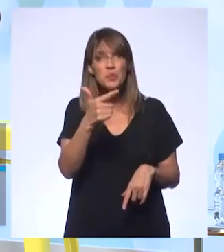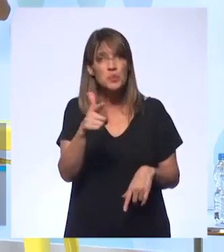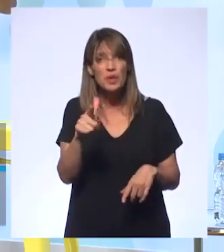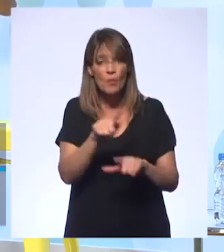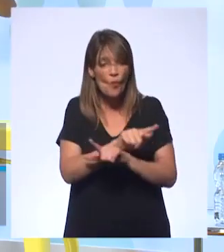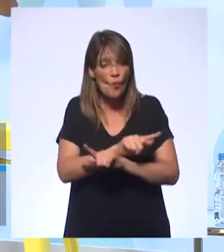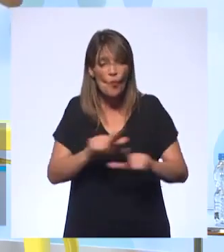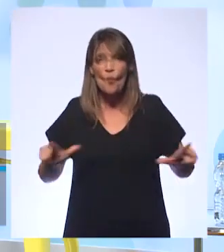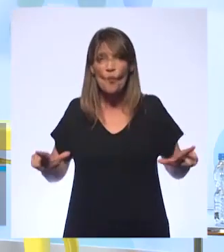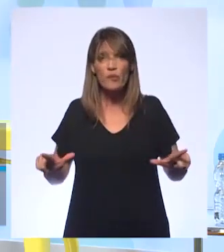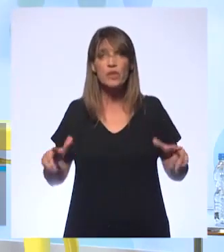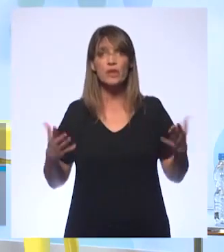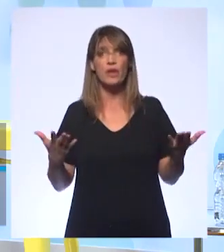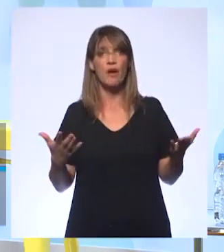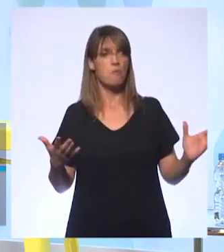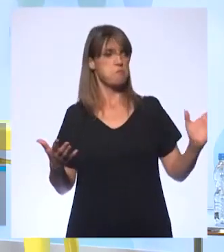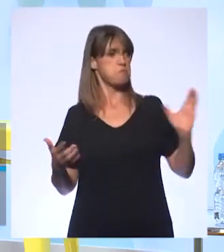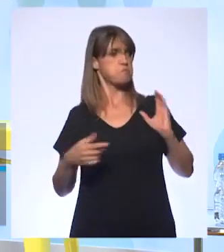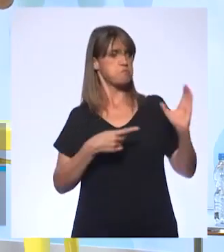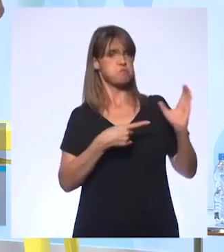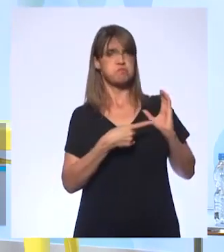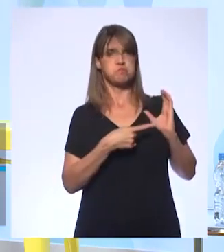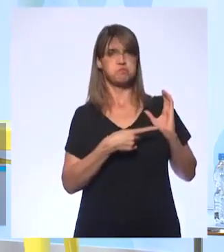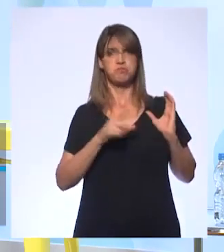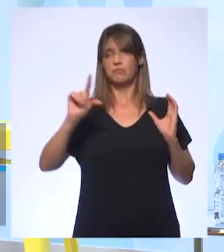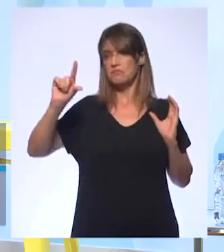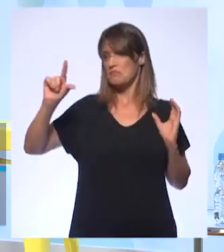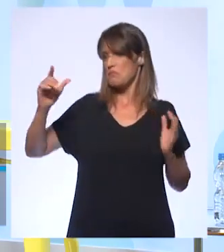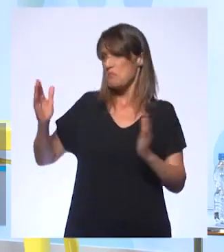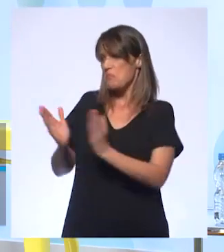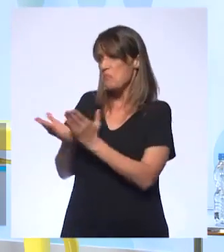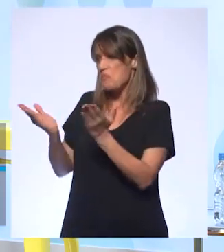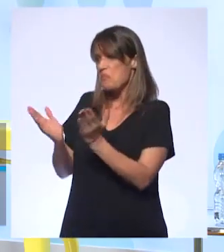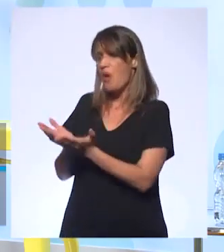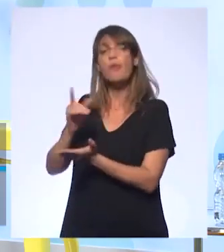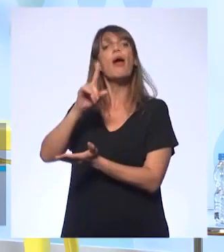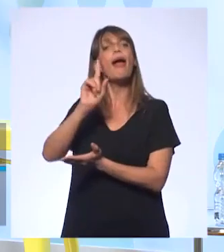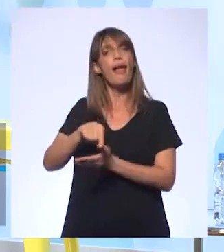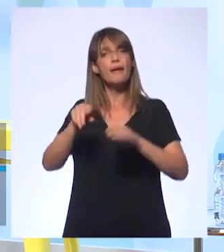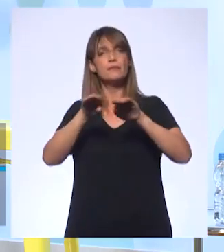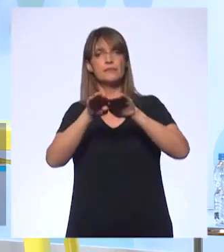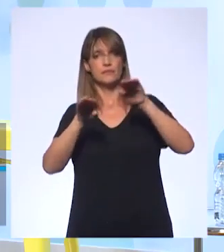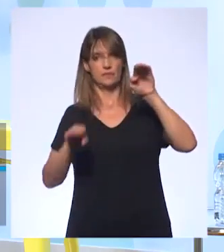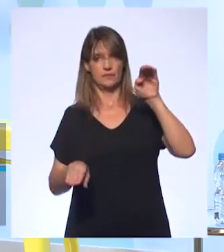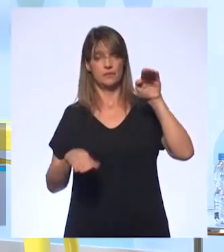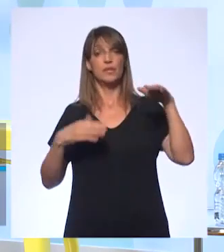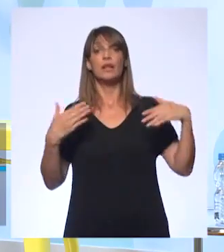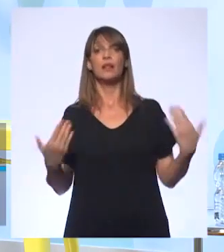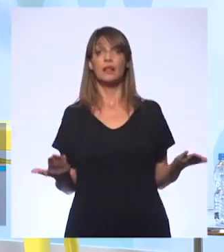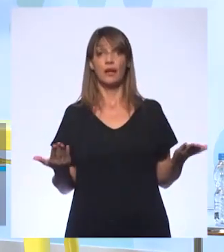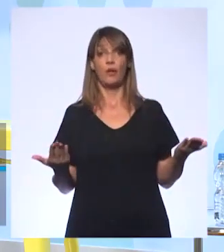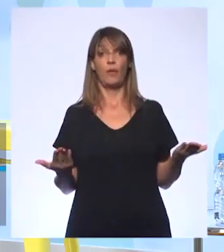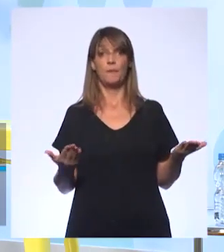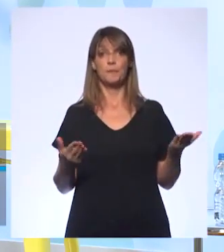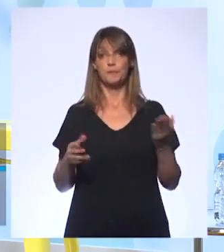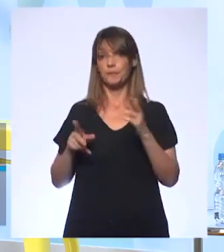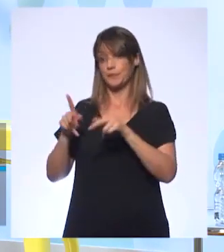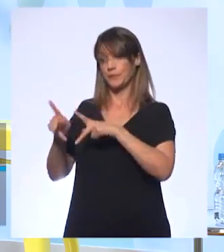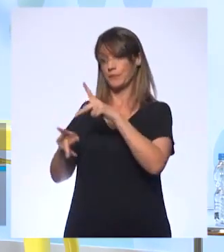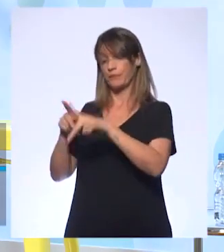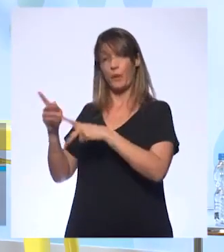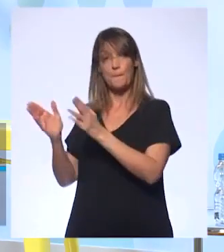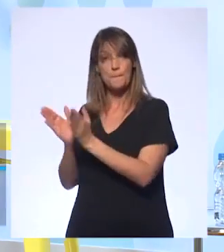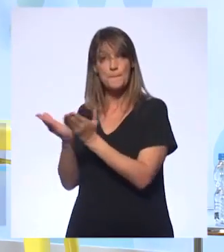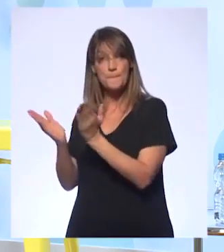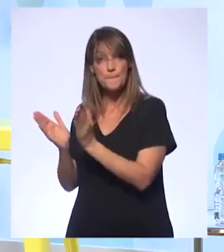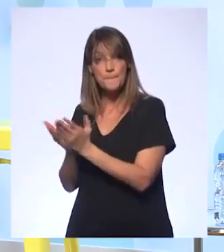oposta, né, entre os mais ricos e os mais pobres, nós chamamos de desigualdade. Né? Então, a população com menores